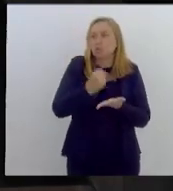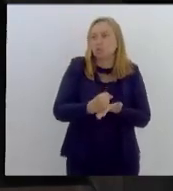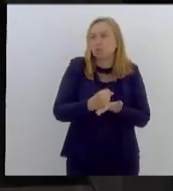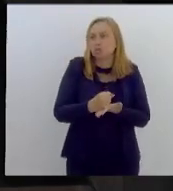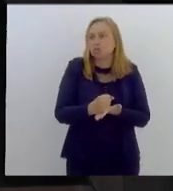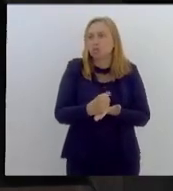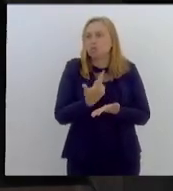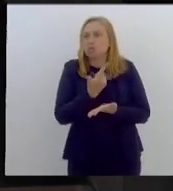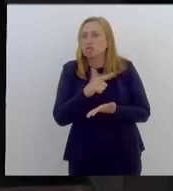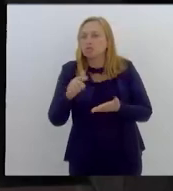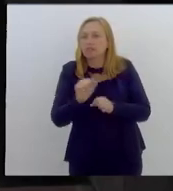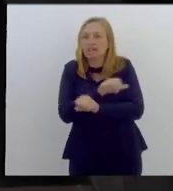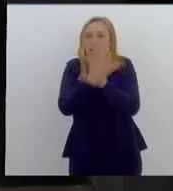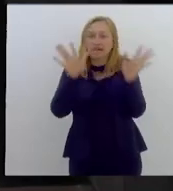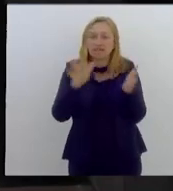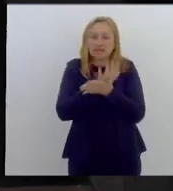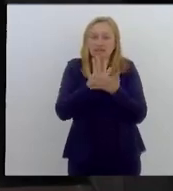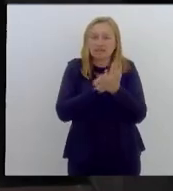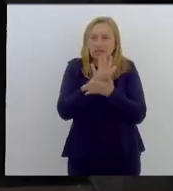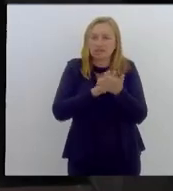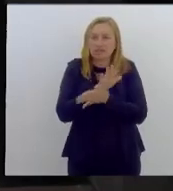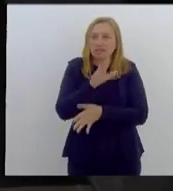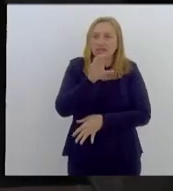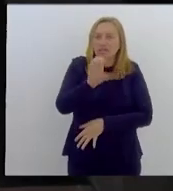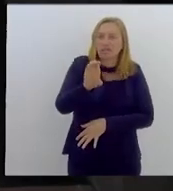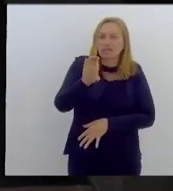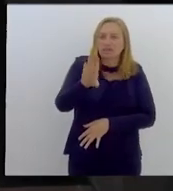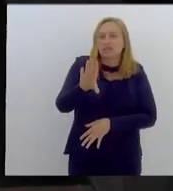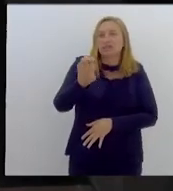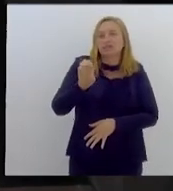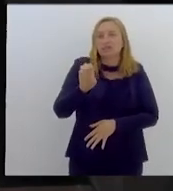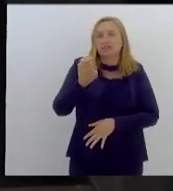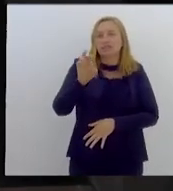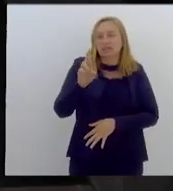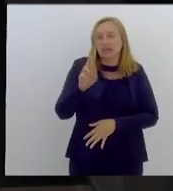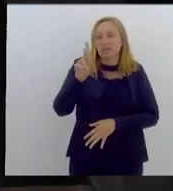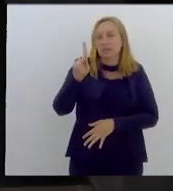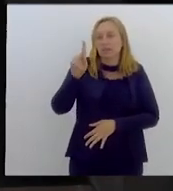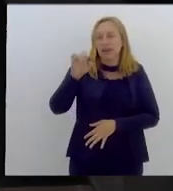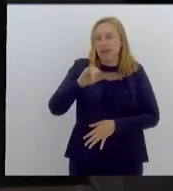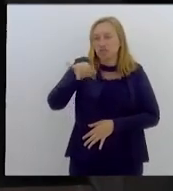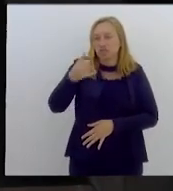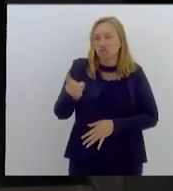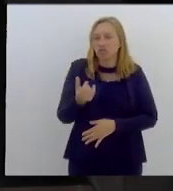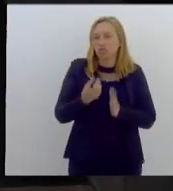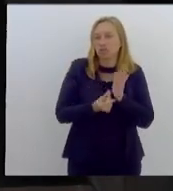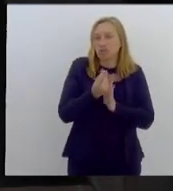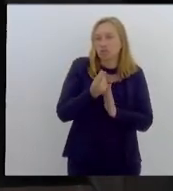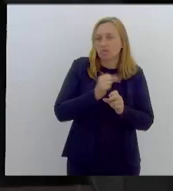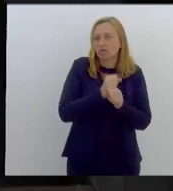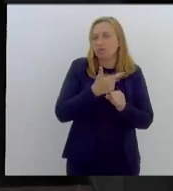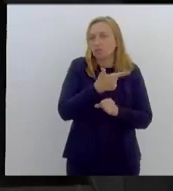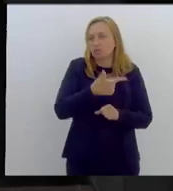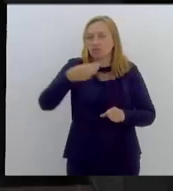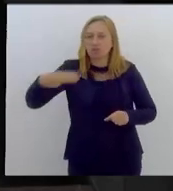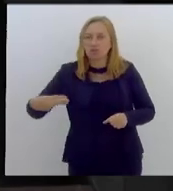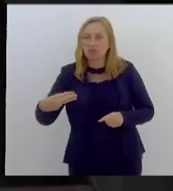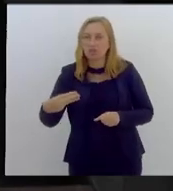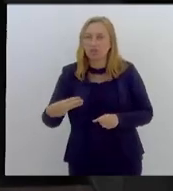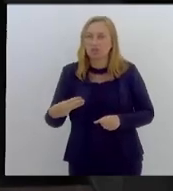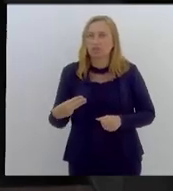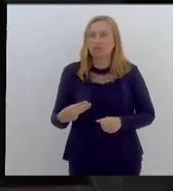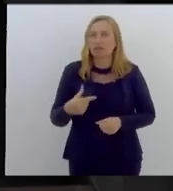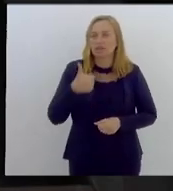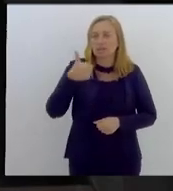sem nenhuma transparência. A CEPERJ terá um orçamento para 2023 de